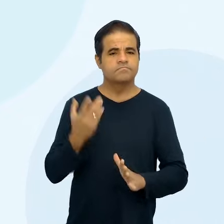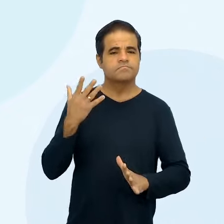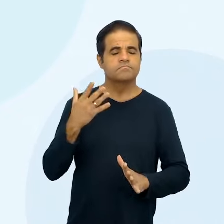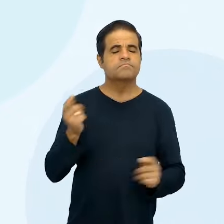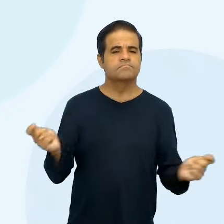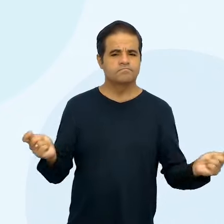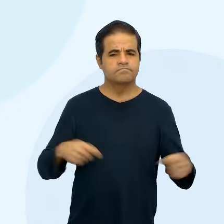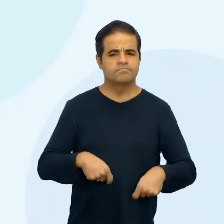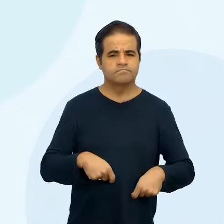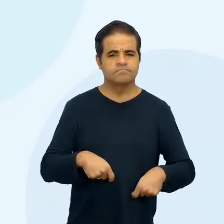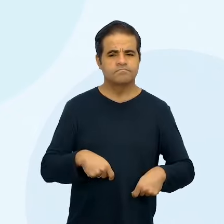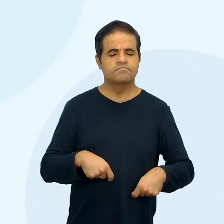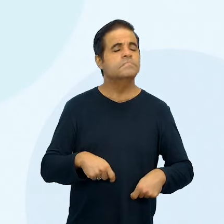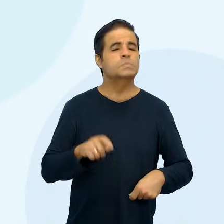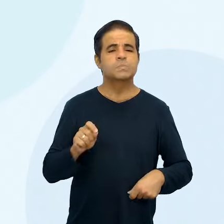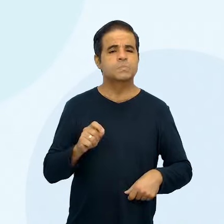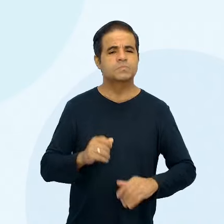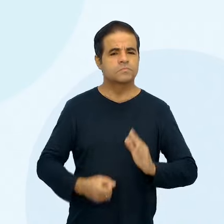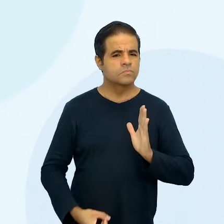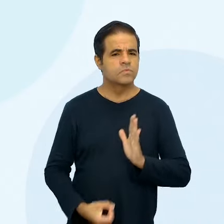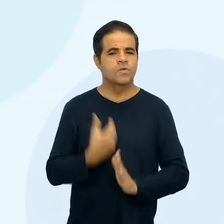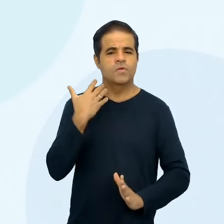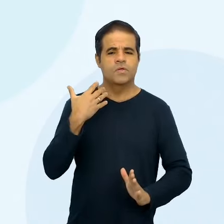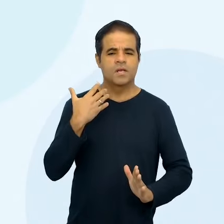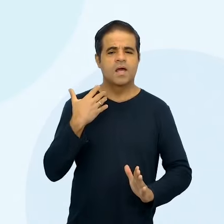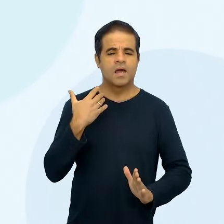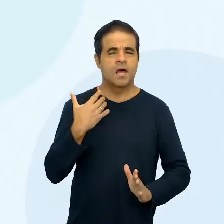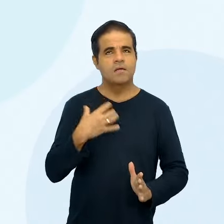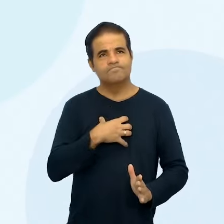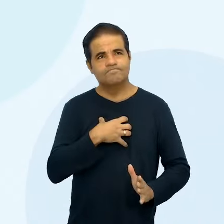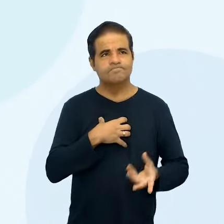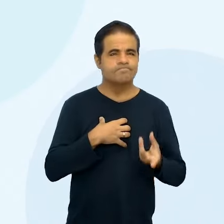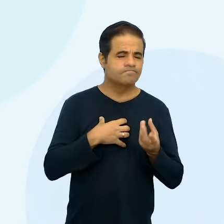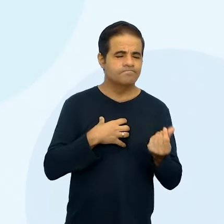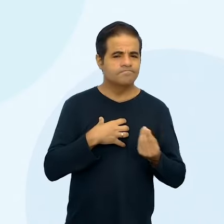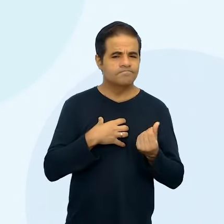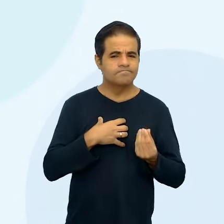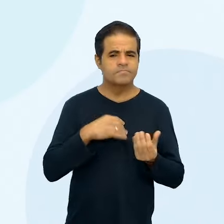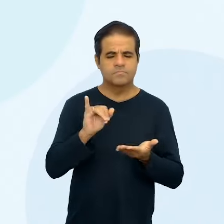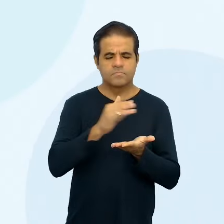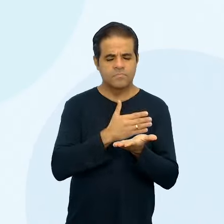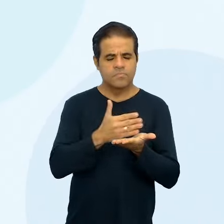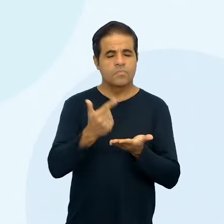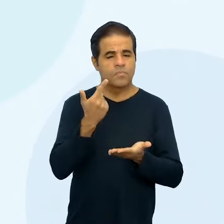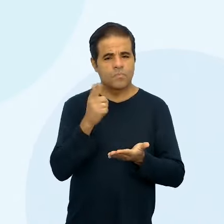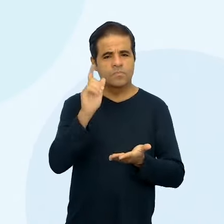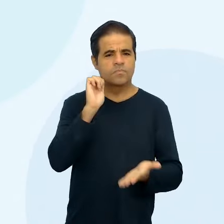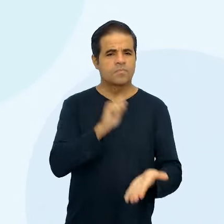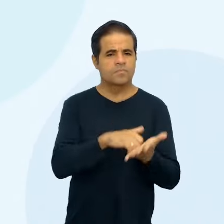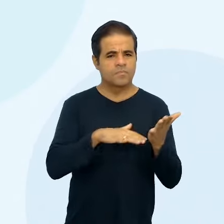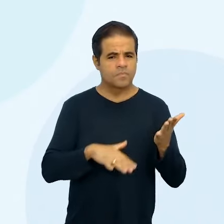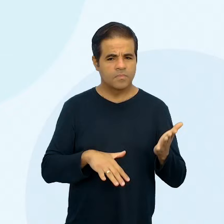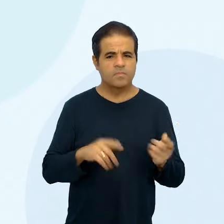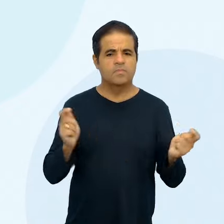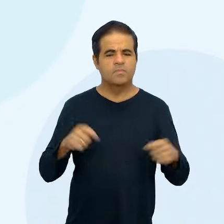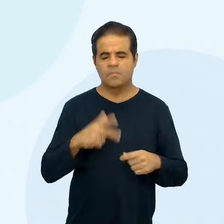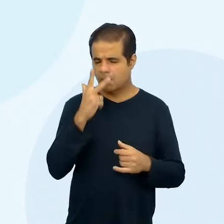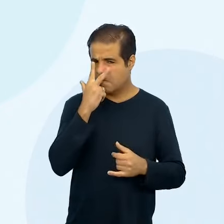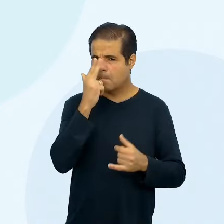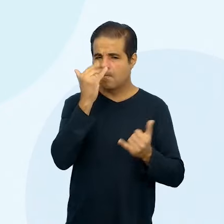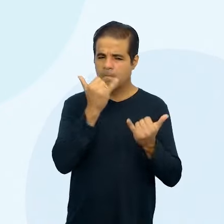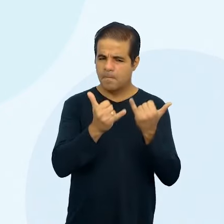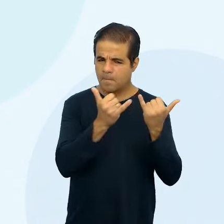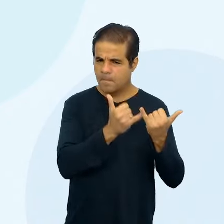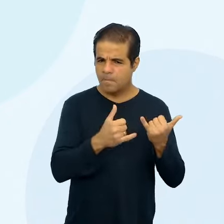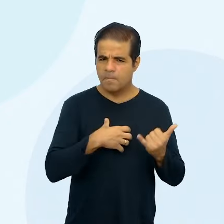essa possibilidade de criar aí uma introdução de uma outra atividade que seja parecida, que tenha